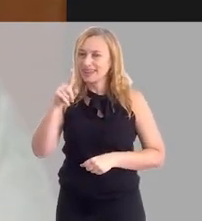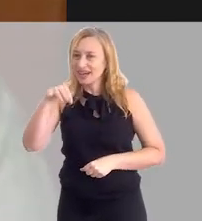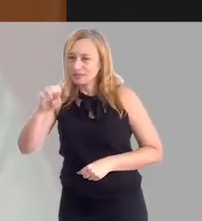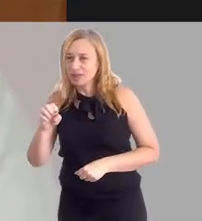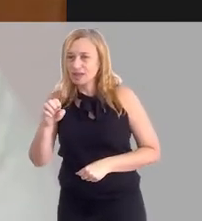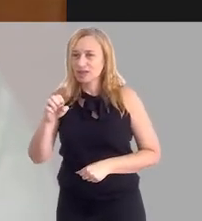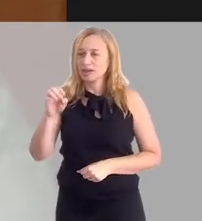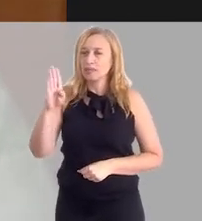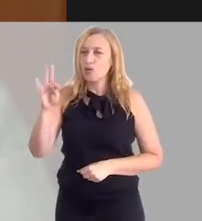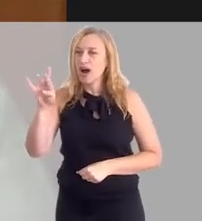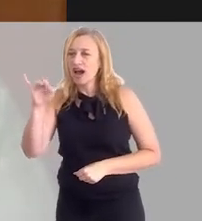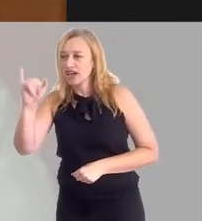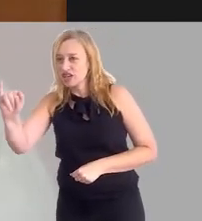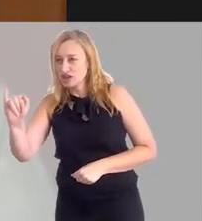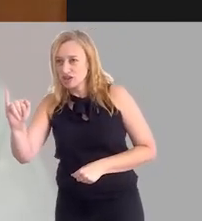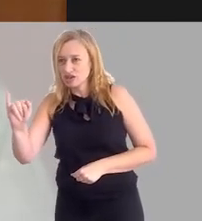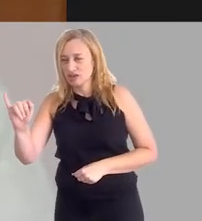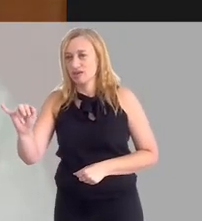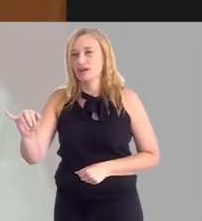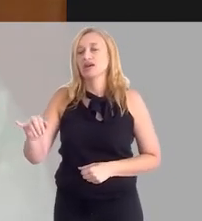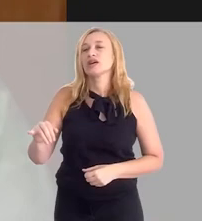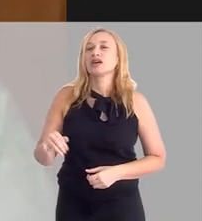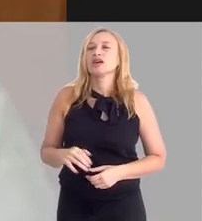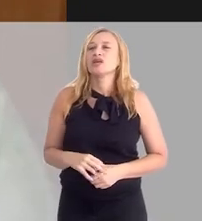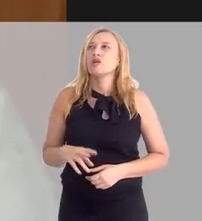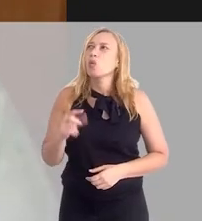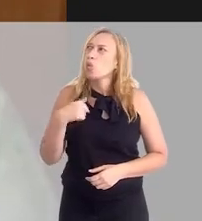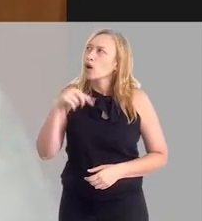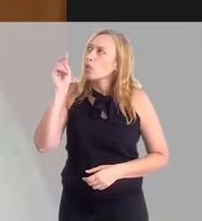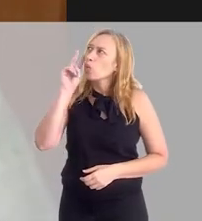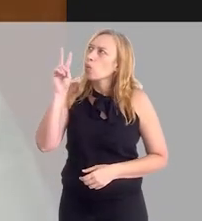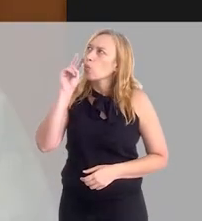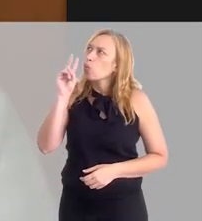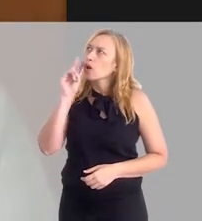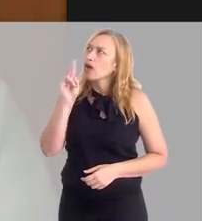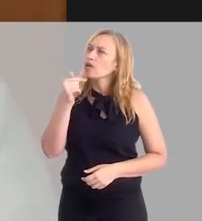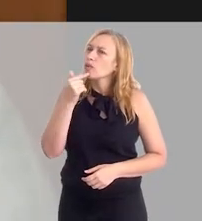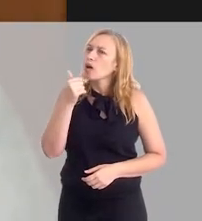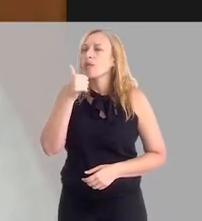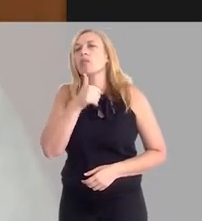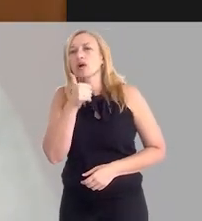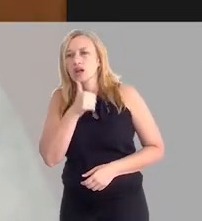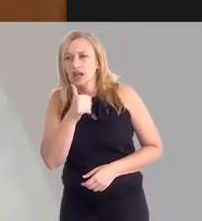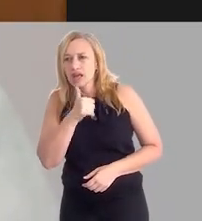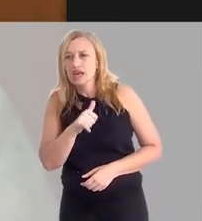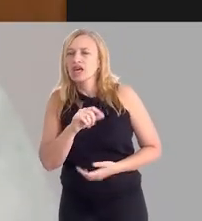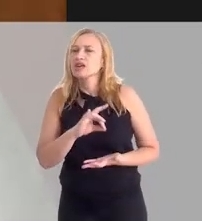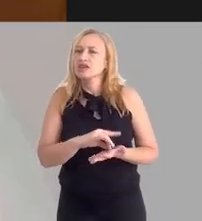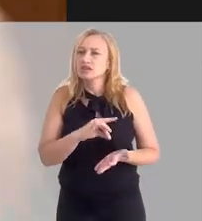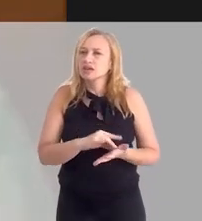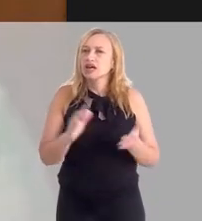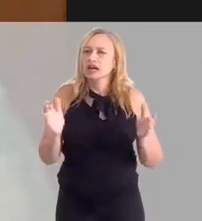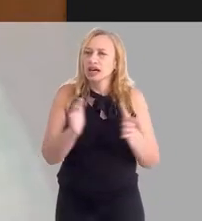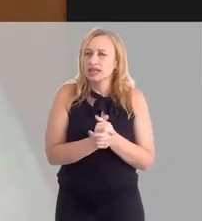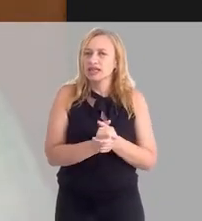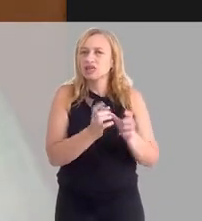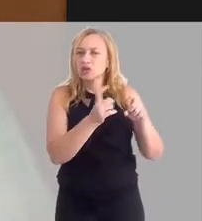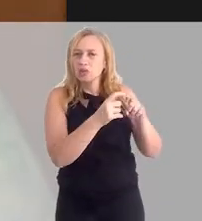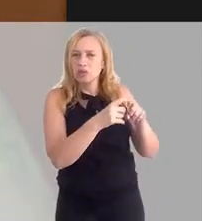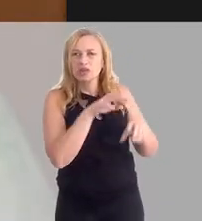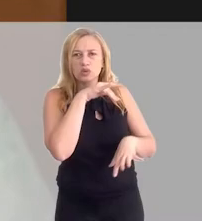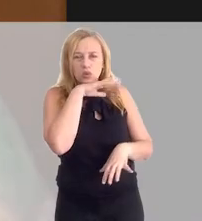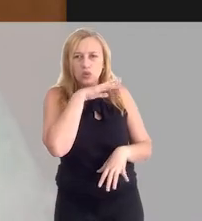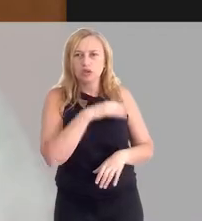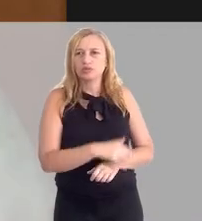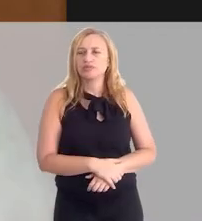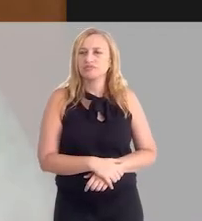Bovary e eu não lembrava dessa questão de Paris. O que eu lembro é assim de uma mulher que realmente casada com um médico